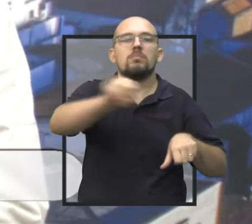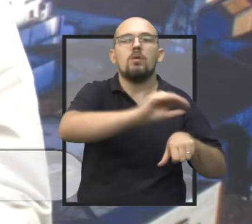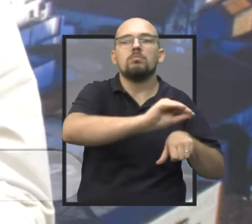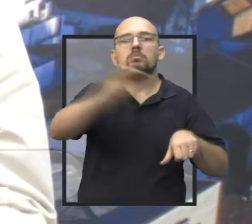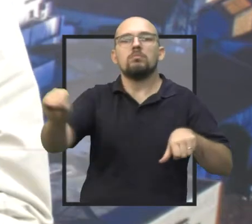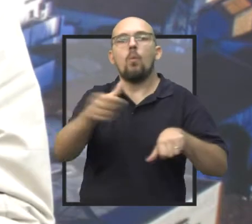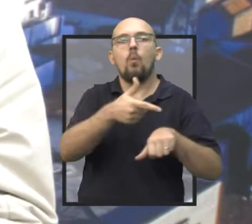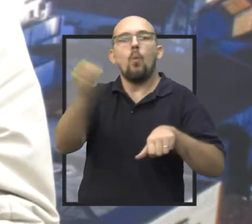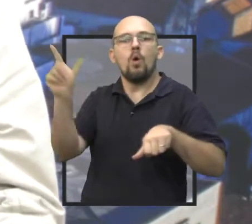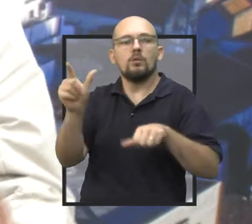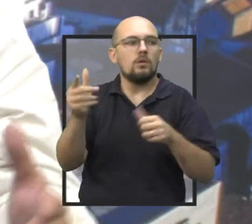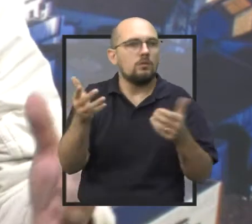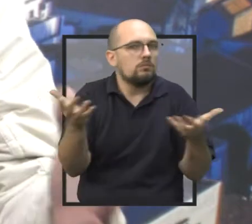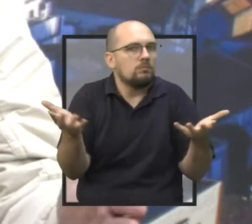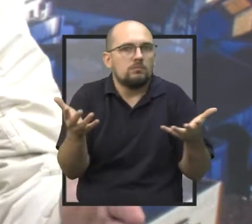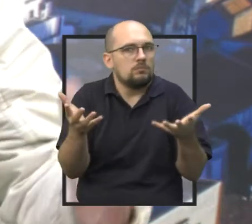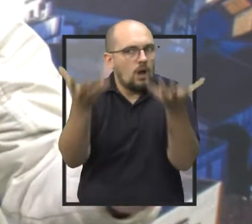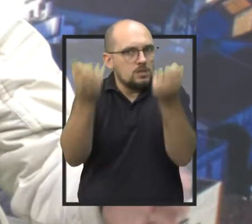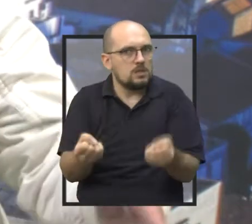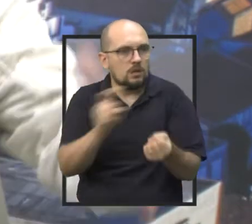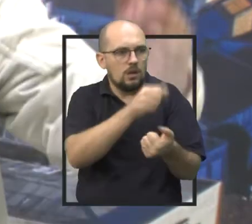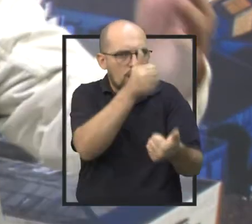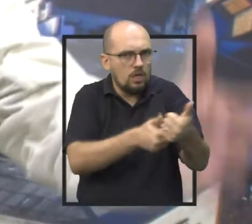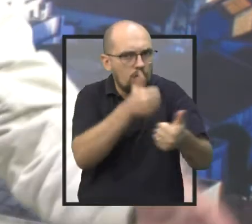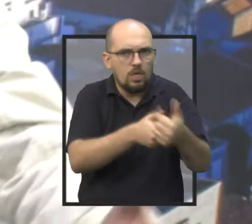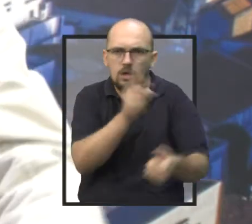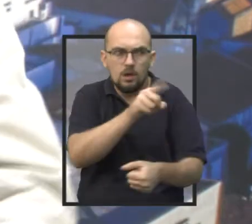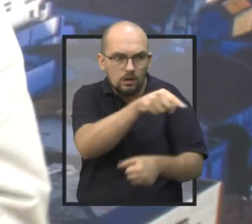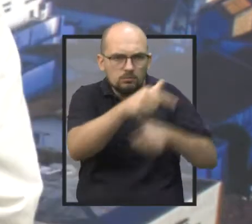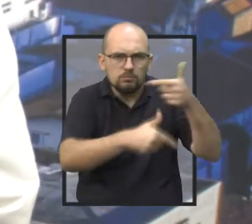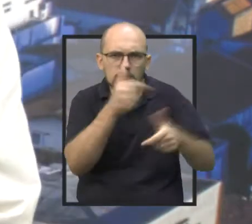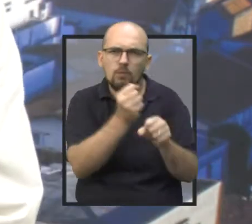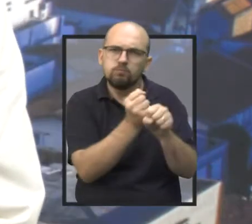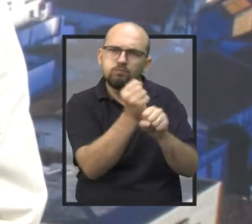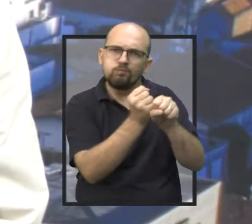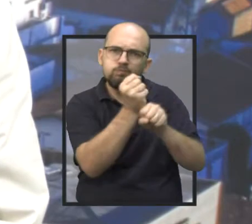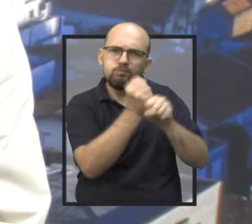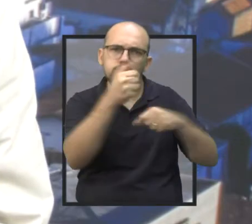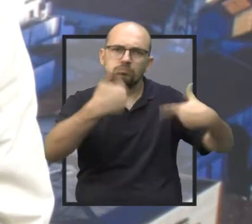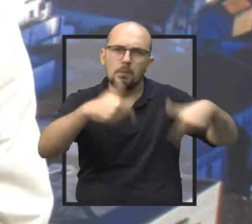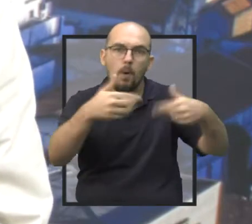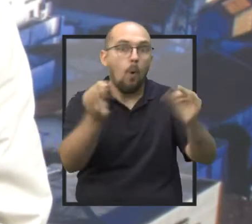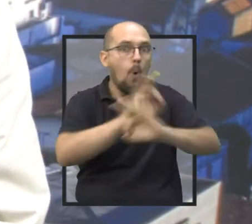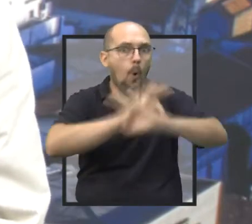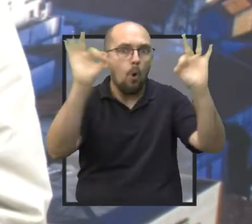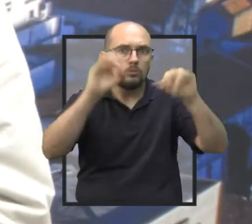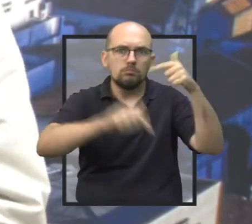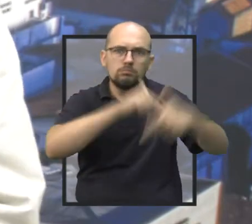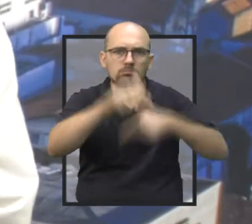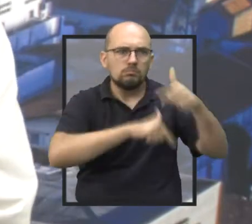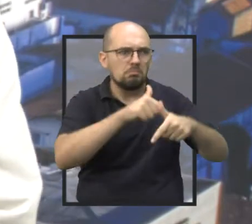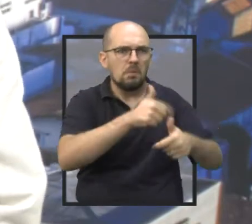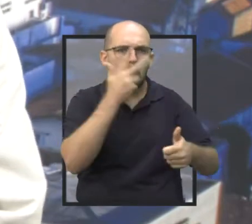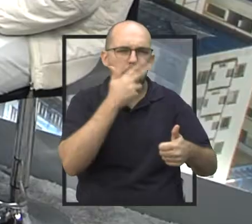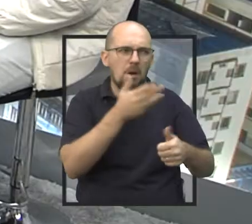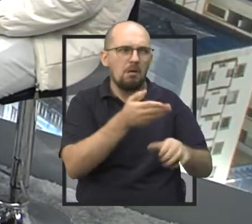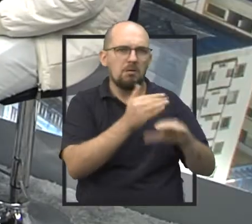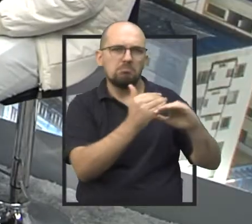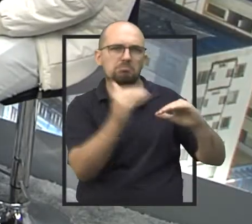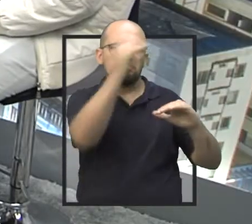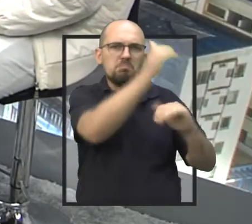pessoa ocupar um cargo e perseguir um funcionário que há anos está aí prestando serviços, ótimos serviços, e ser perseguido dessa